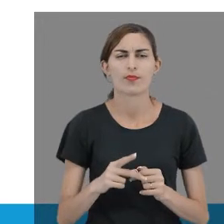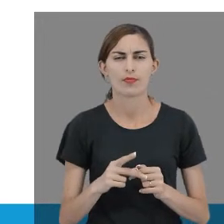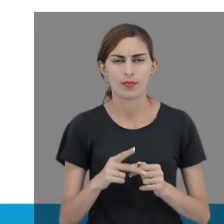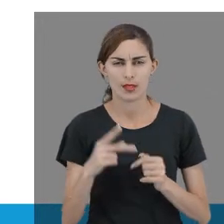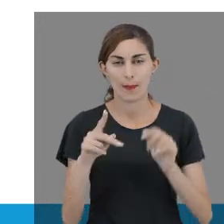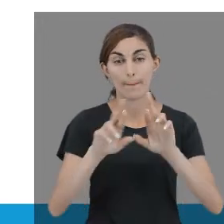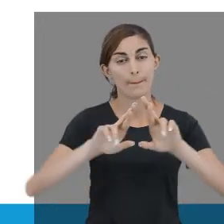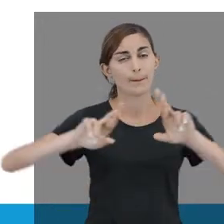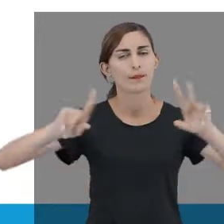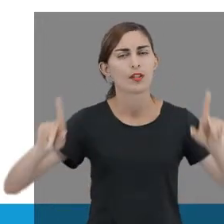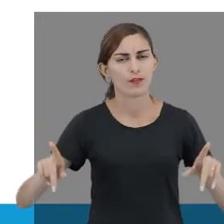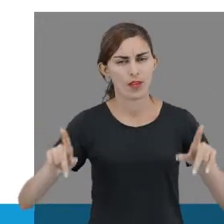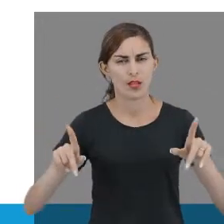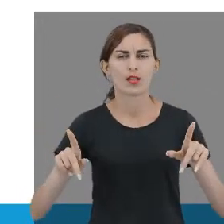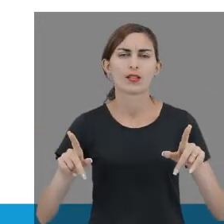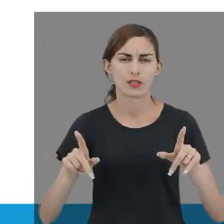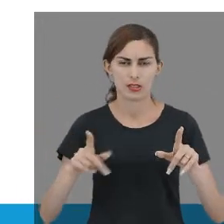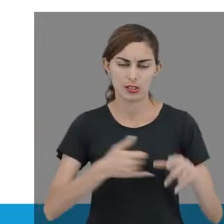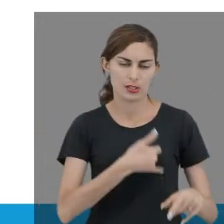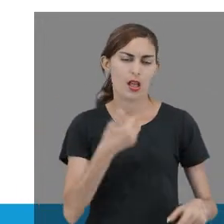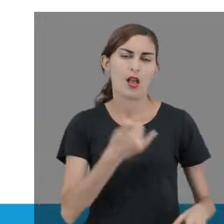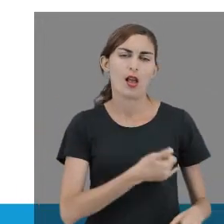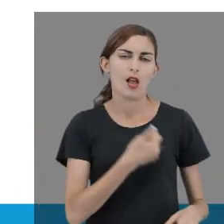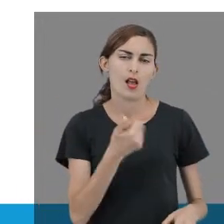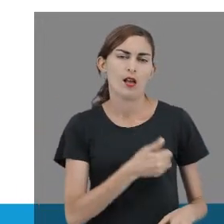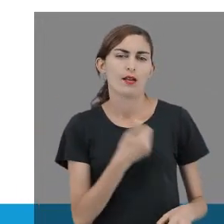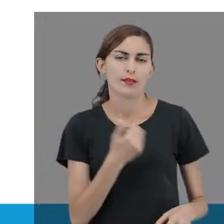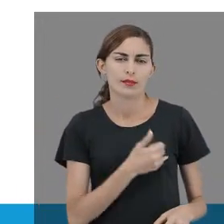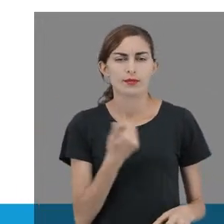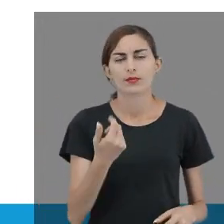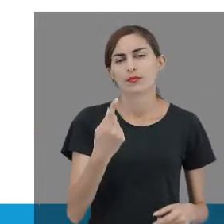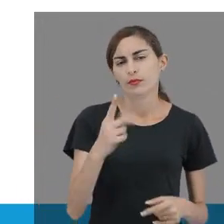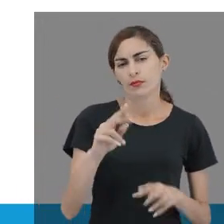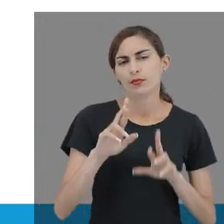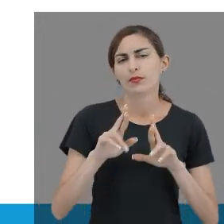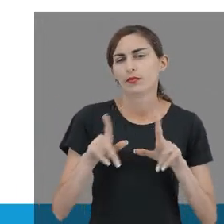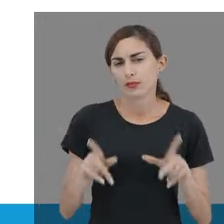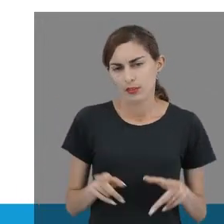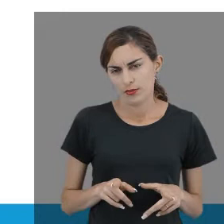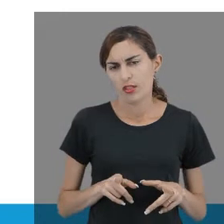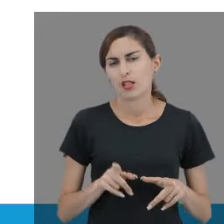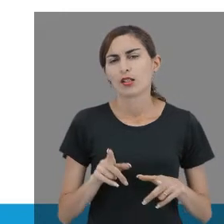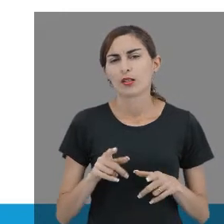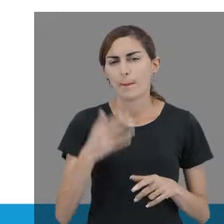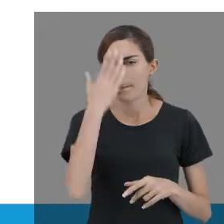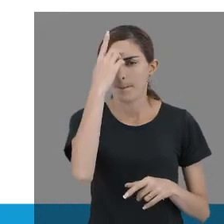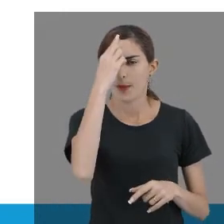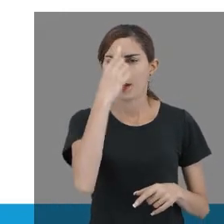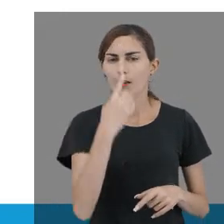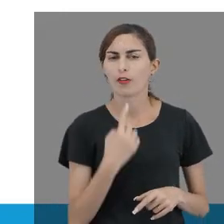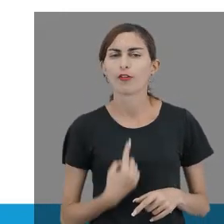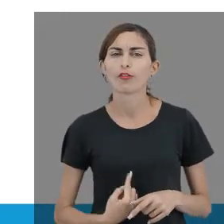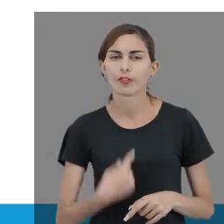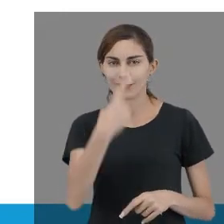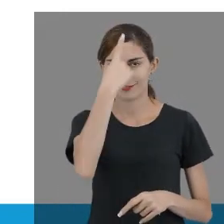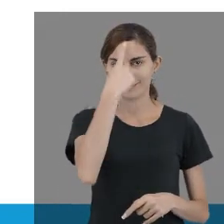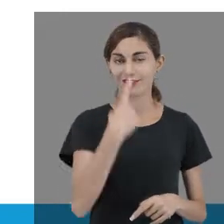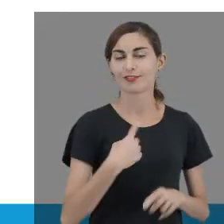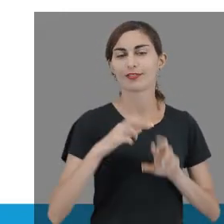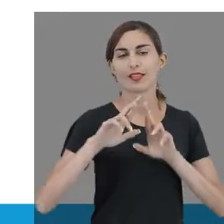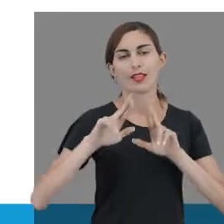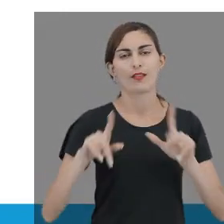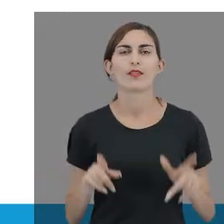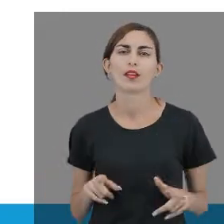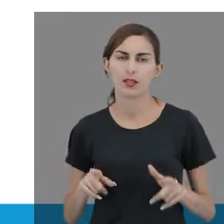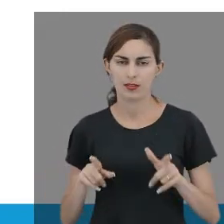São parâmetros diferentes de crescimento e de idade, né? Nessa fase, os crescimentos são diferenciados, mas como eu disse,